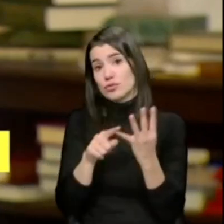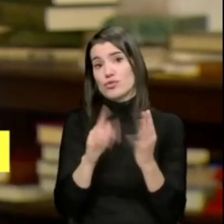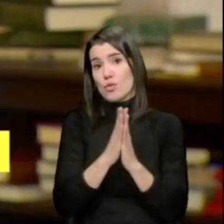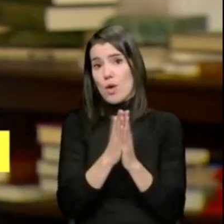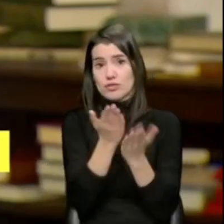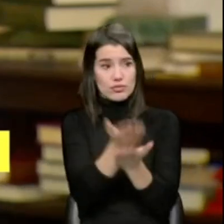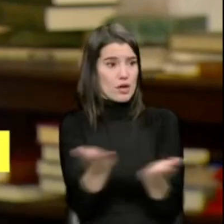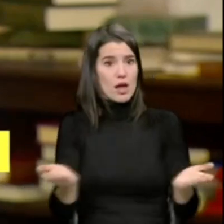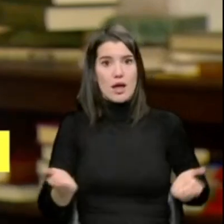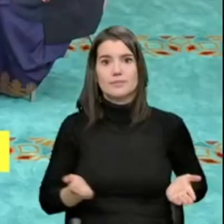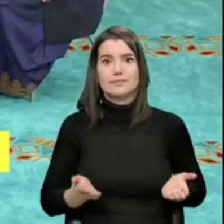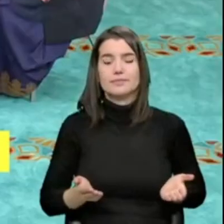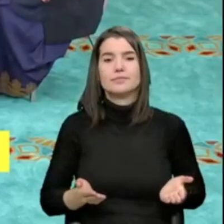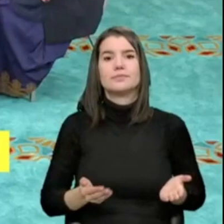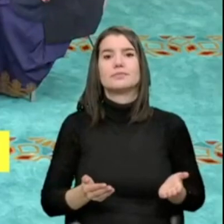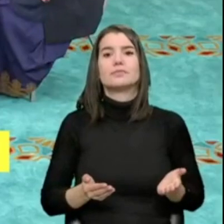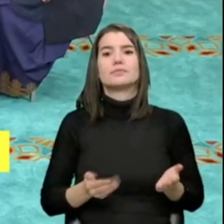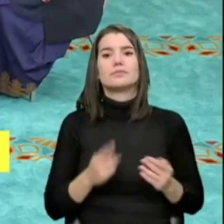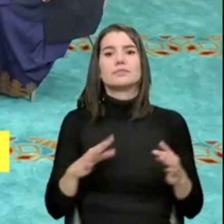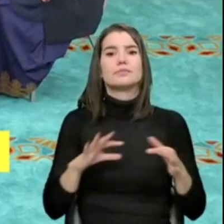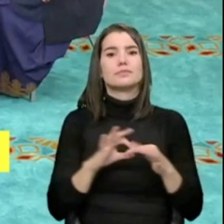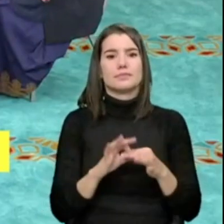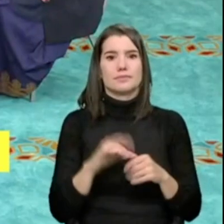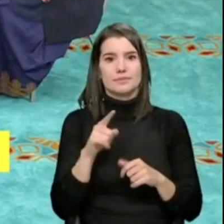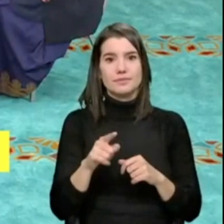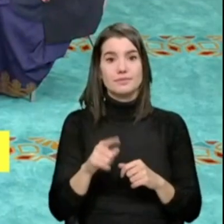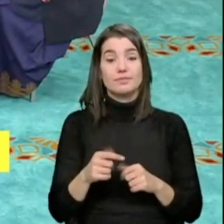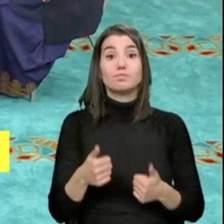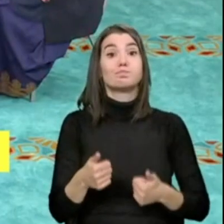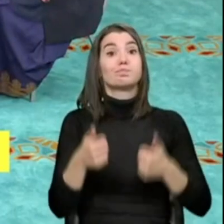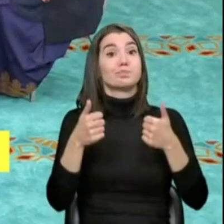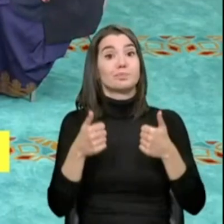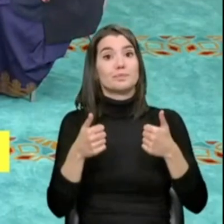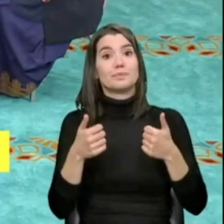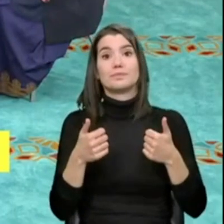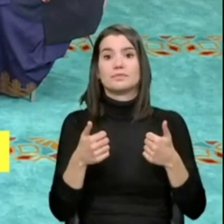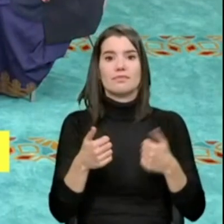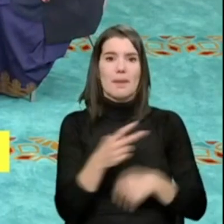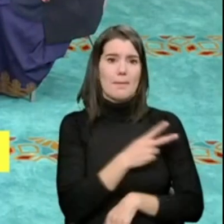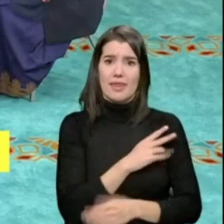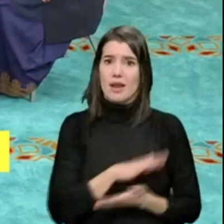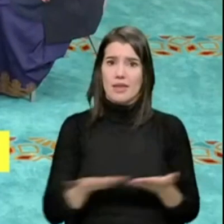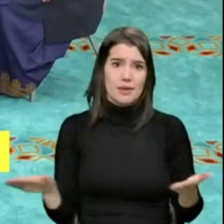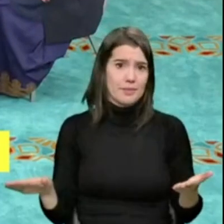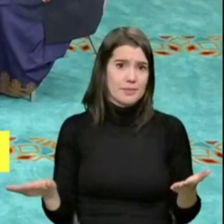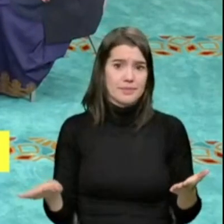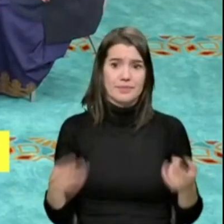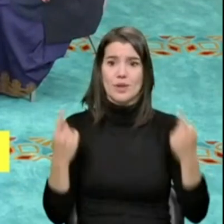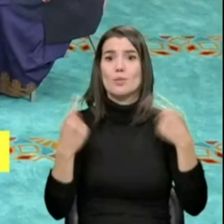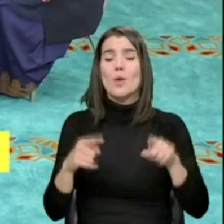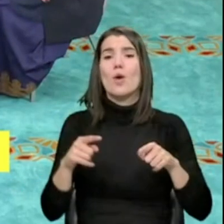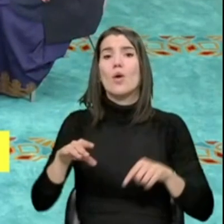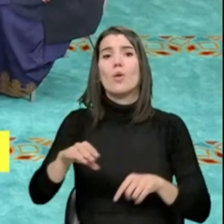que estão aqui sentadas, a nível de ministerial já não mandam em nada. São apenas locais